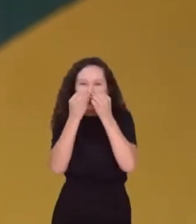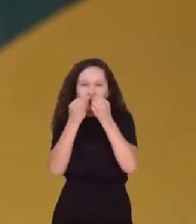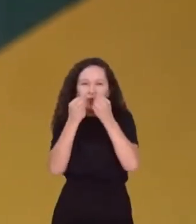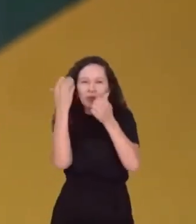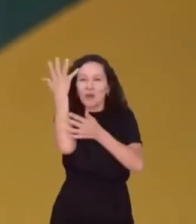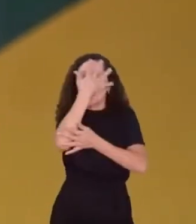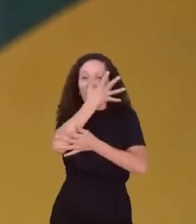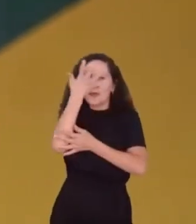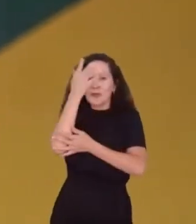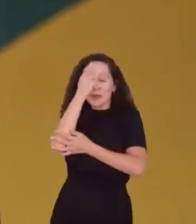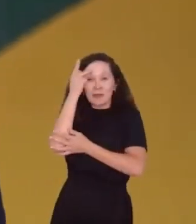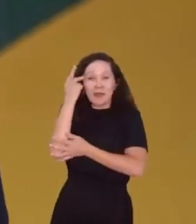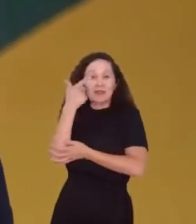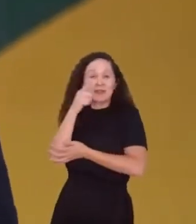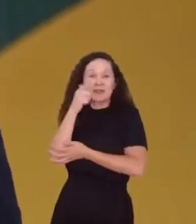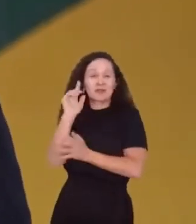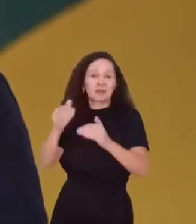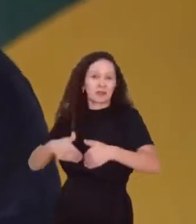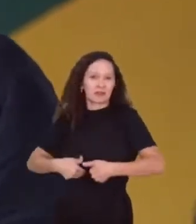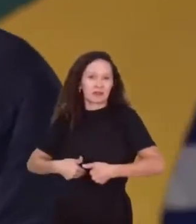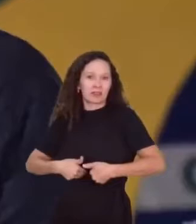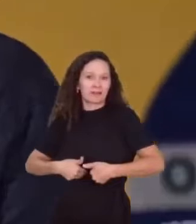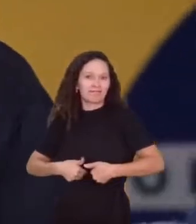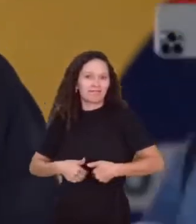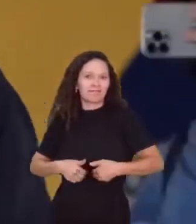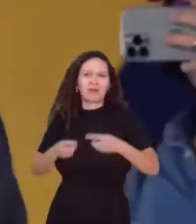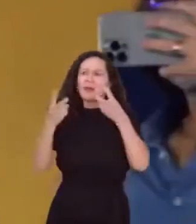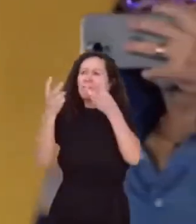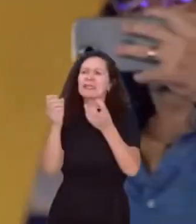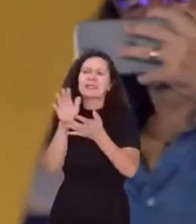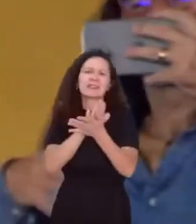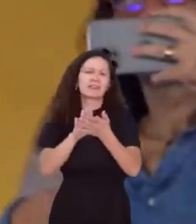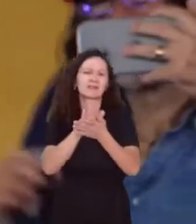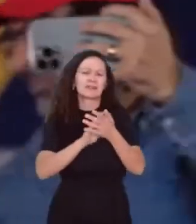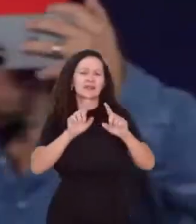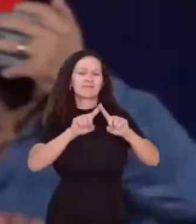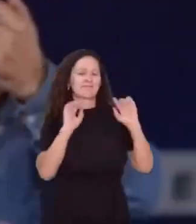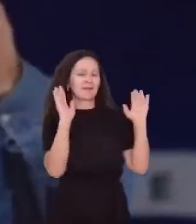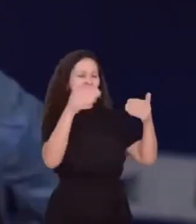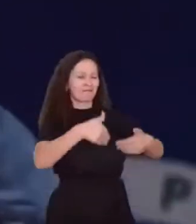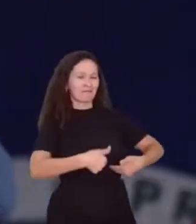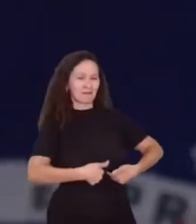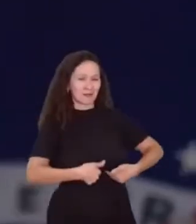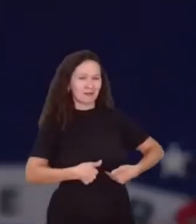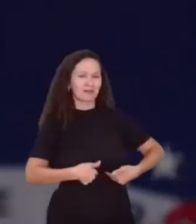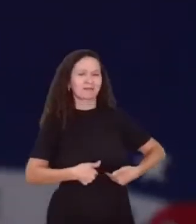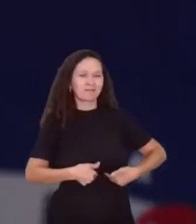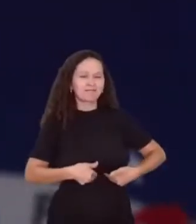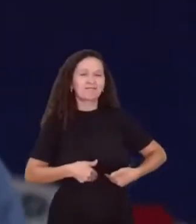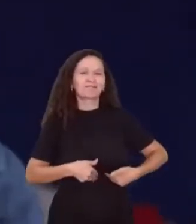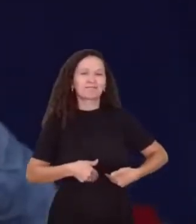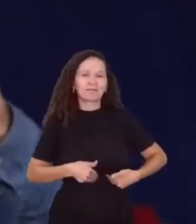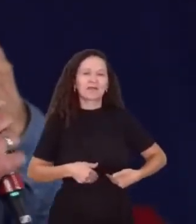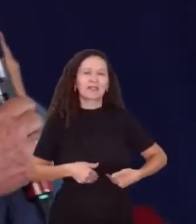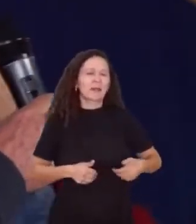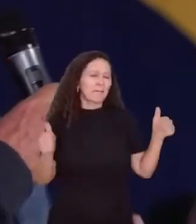fome. Mas a fome é uma das coisas mais bárbaras que a humanidade deixou acontecer